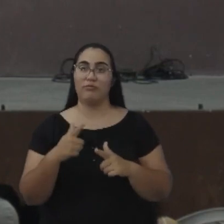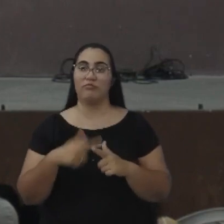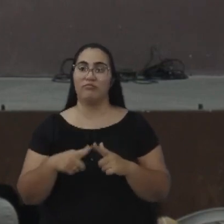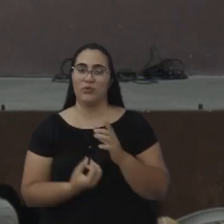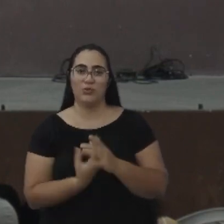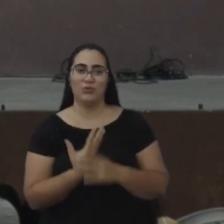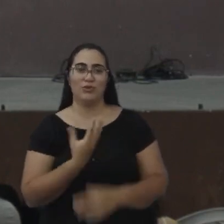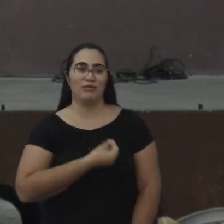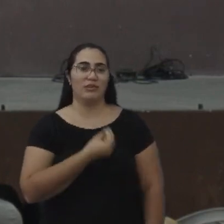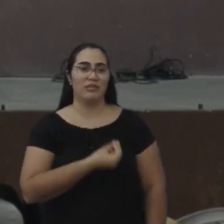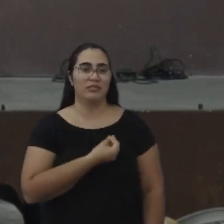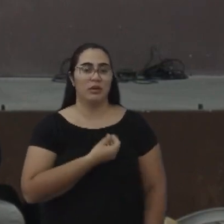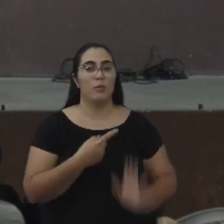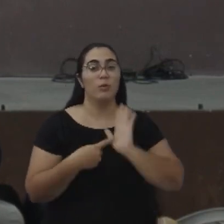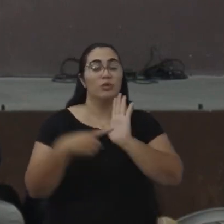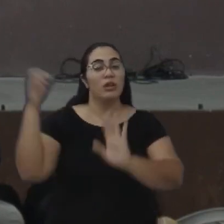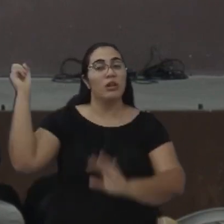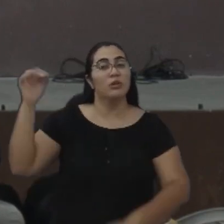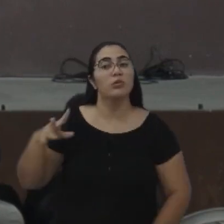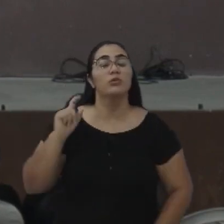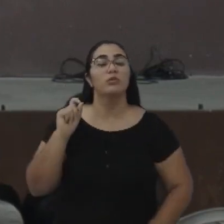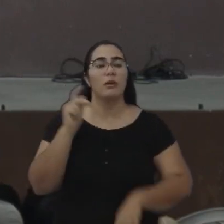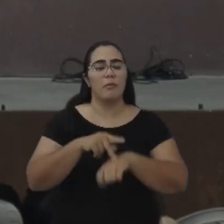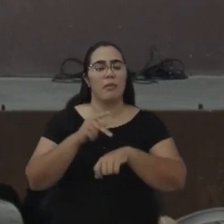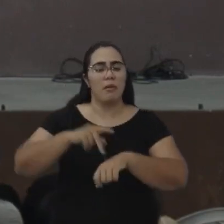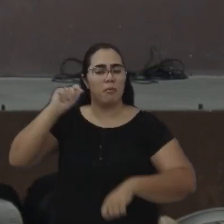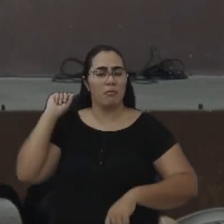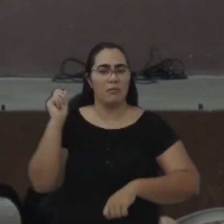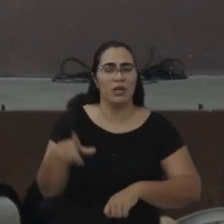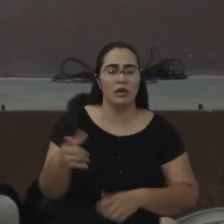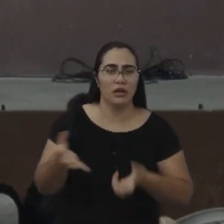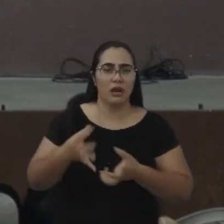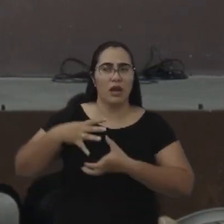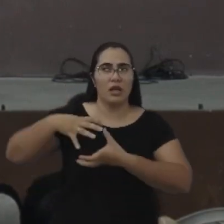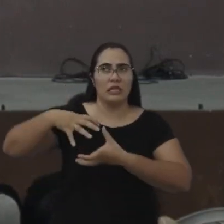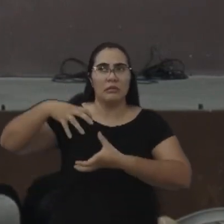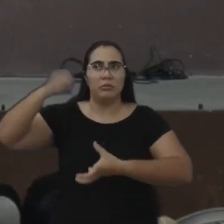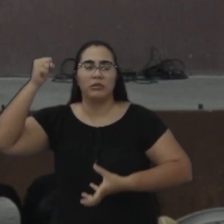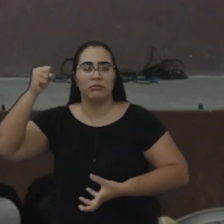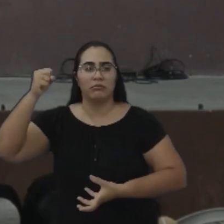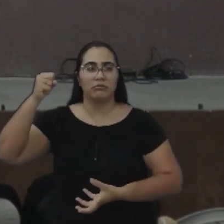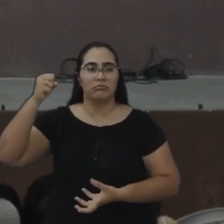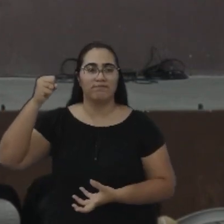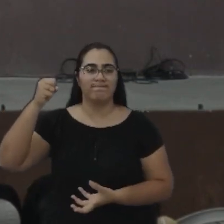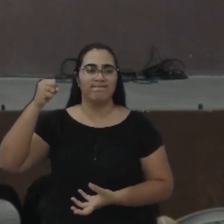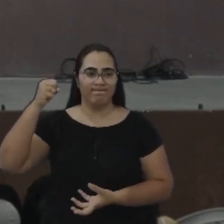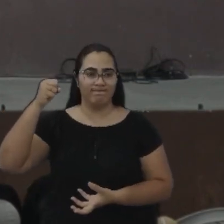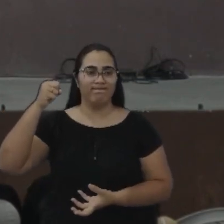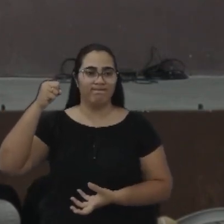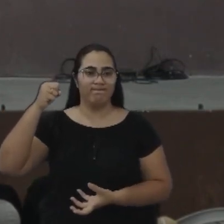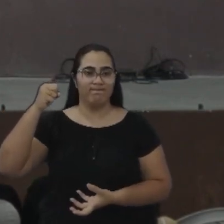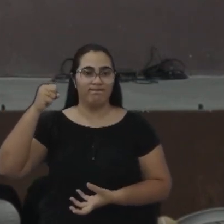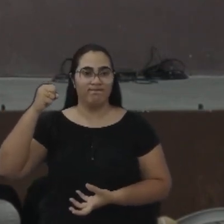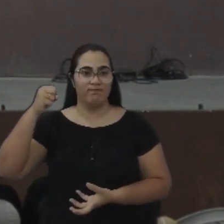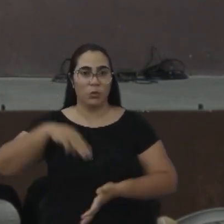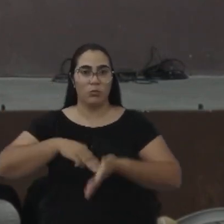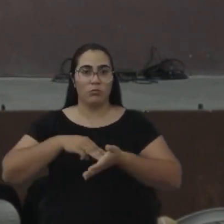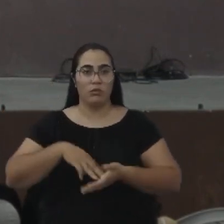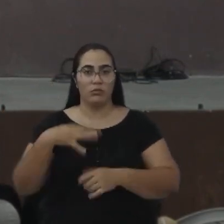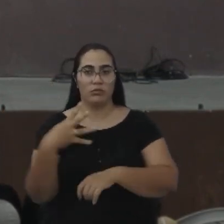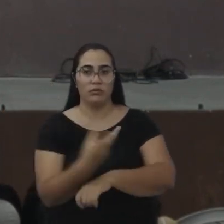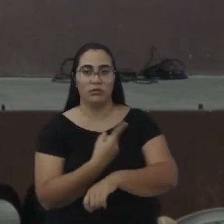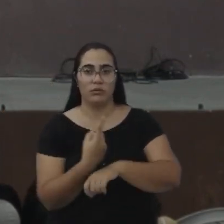luz vai trazer pedradas que vão tentar apagar aquilo que você ilumina. Então, os membros do reino de Deus são